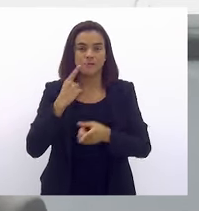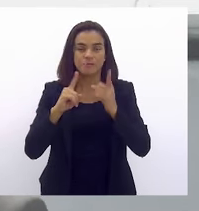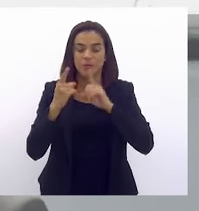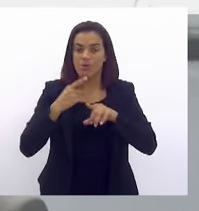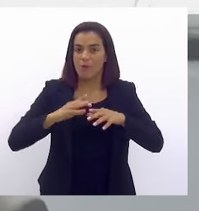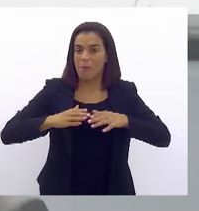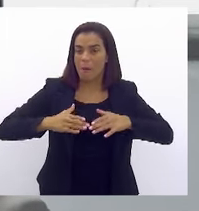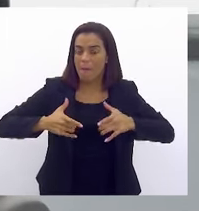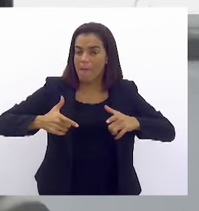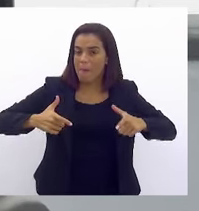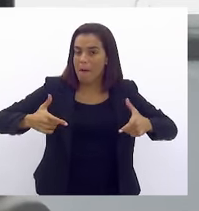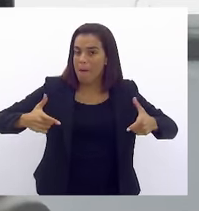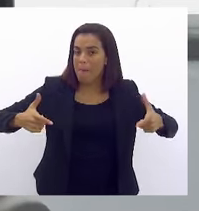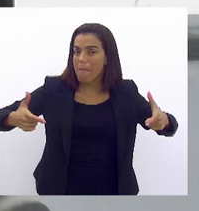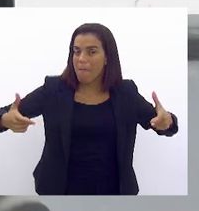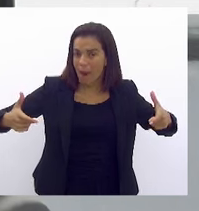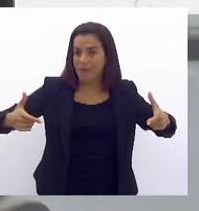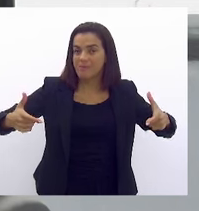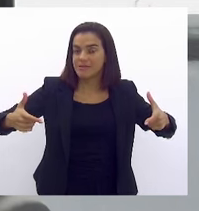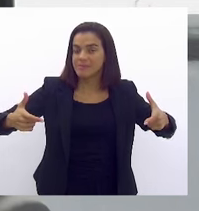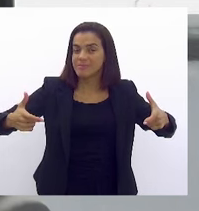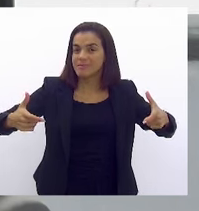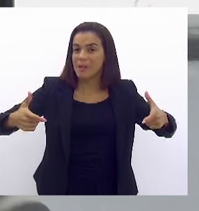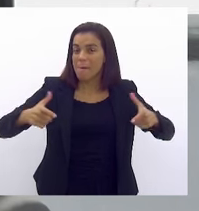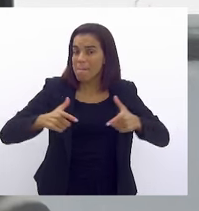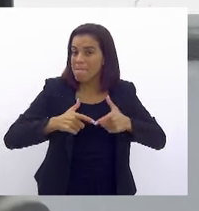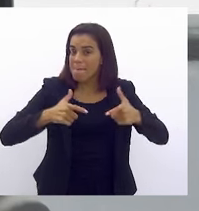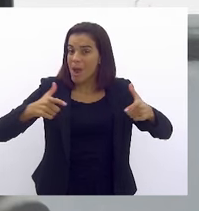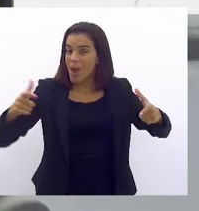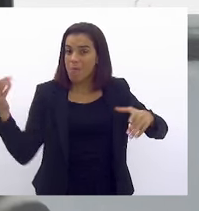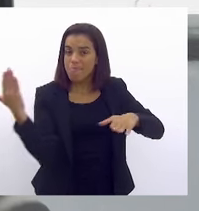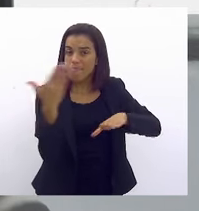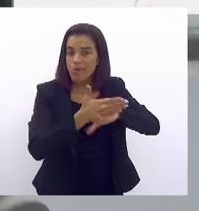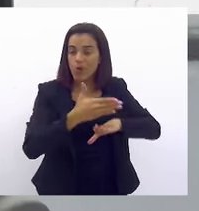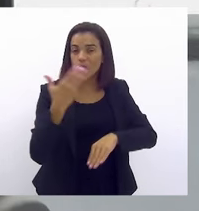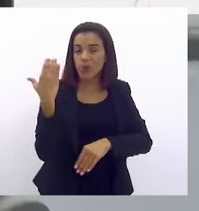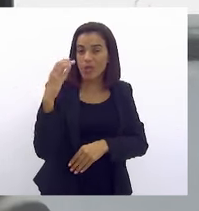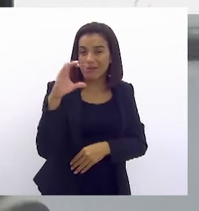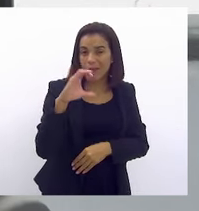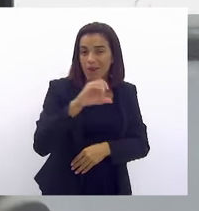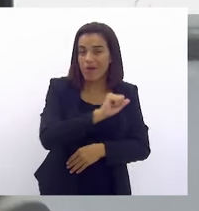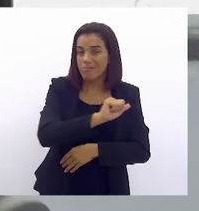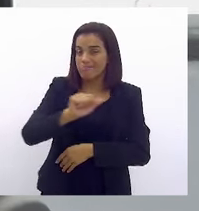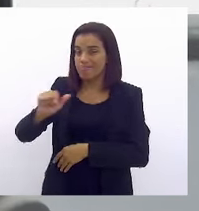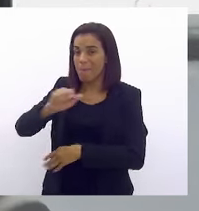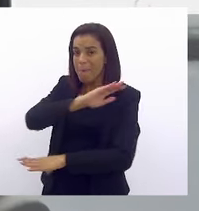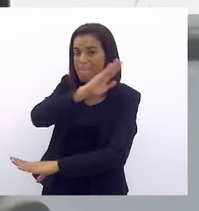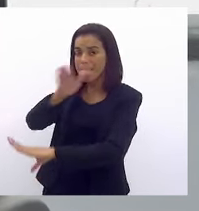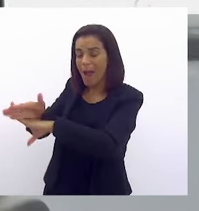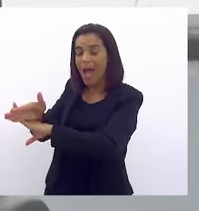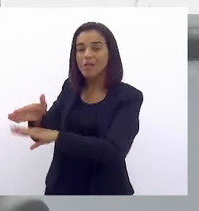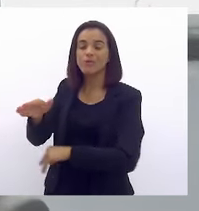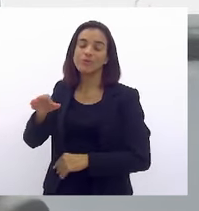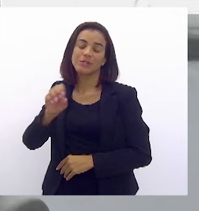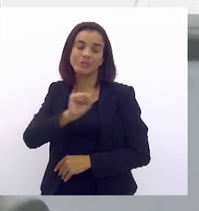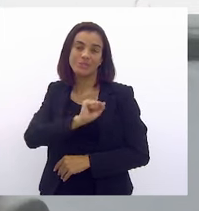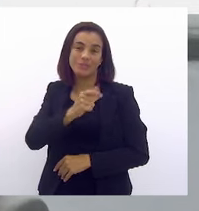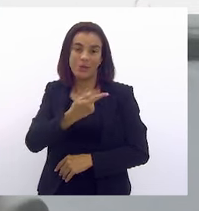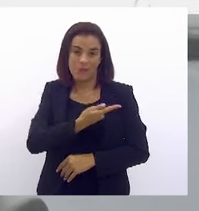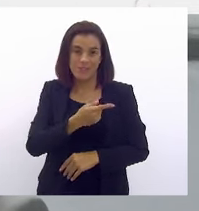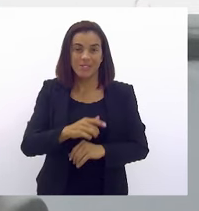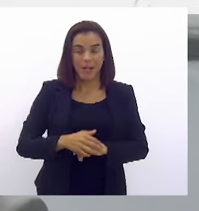dimensão gigantesca, maior do que Niterói e São Gonçalo junto, e nós temos entendimento que é através,